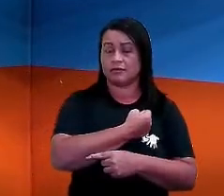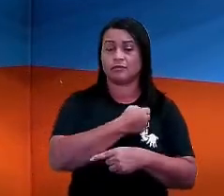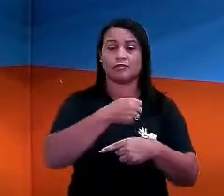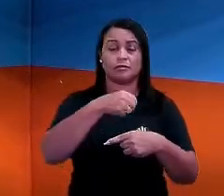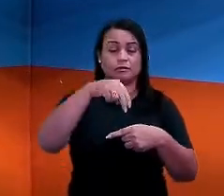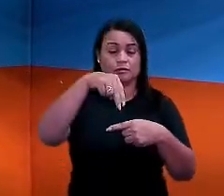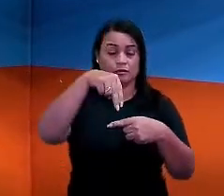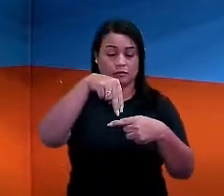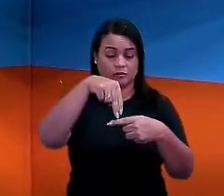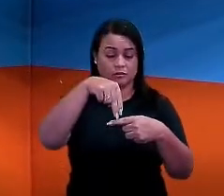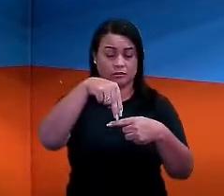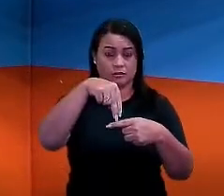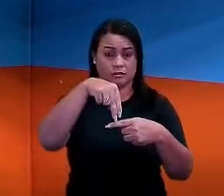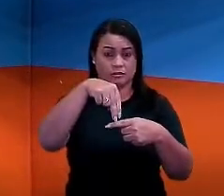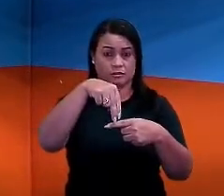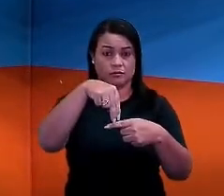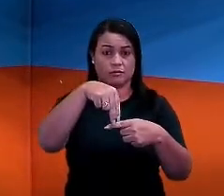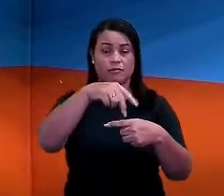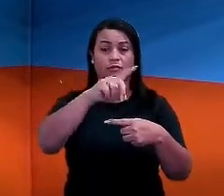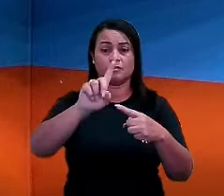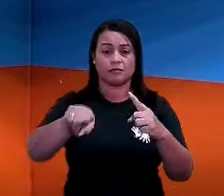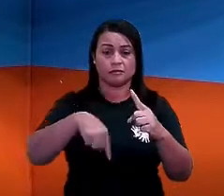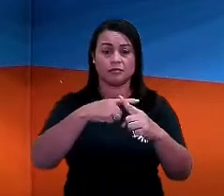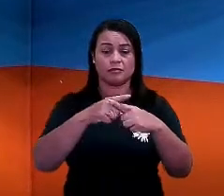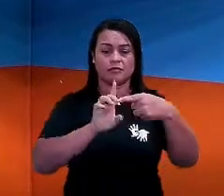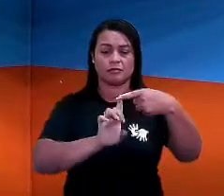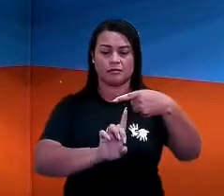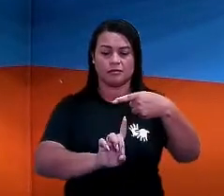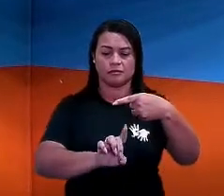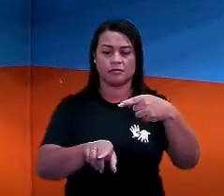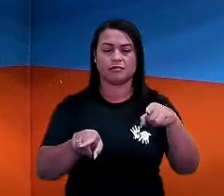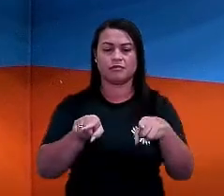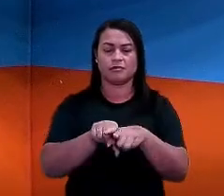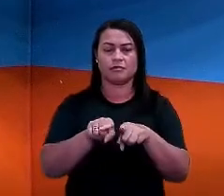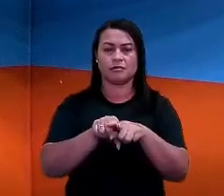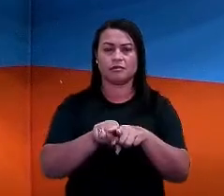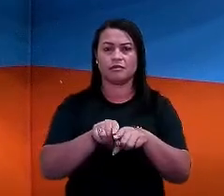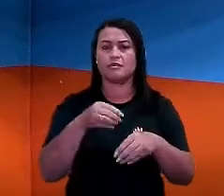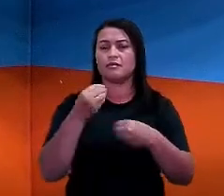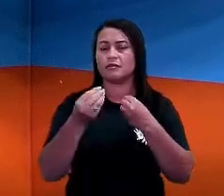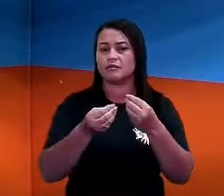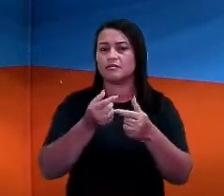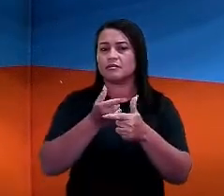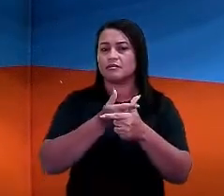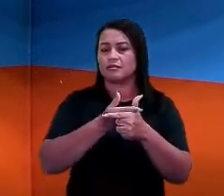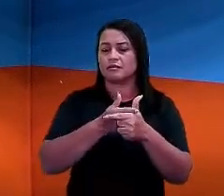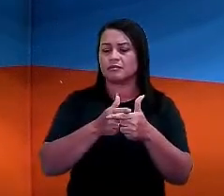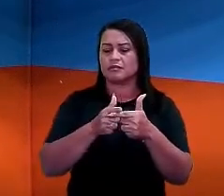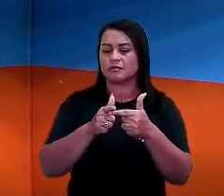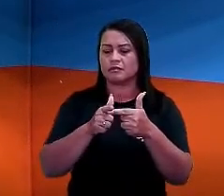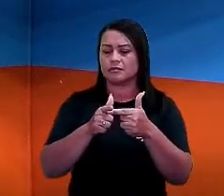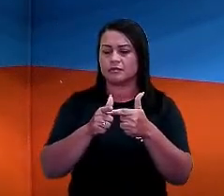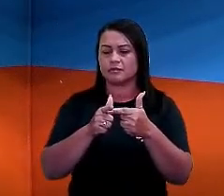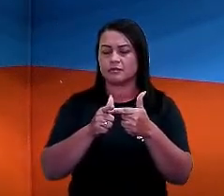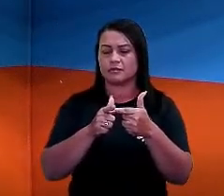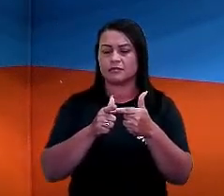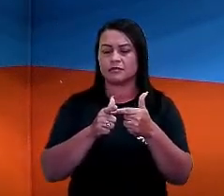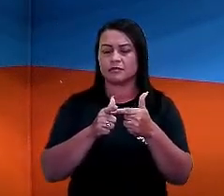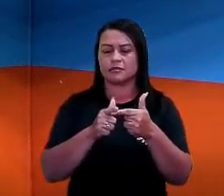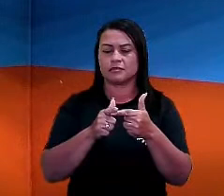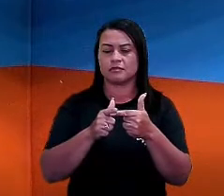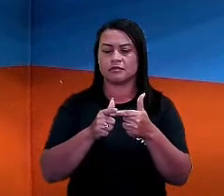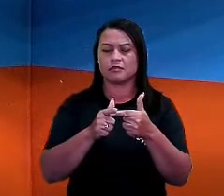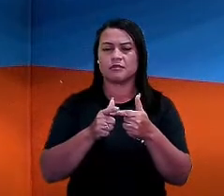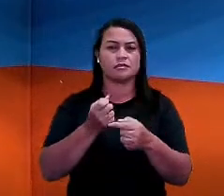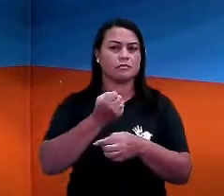fazer multiplicação no denominador. Se eu fizer uma divisão num número, eu